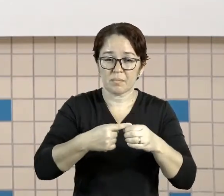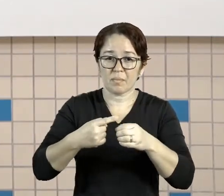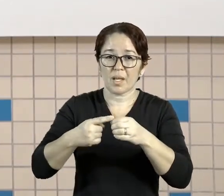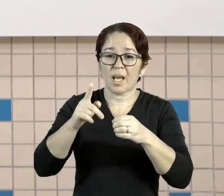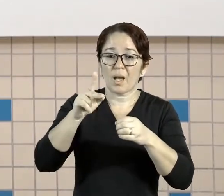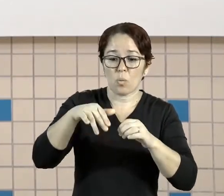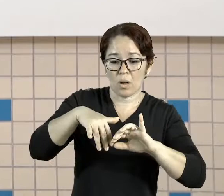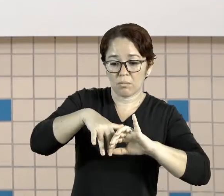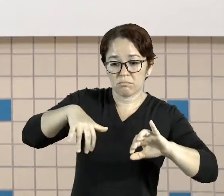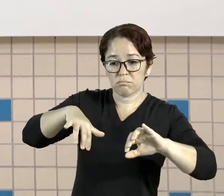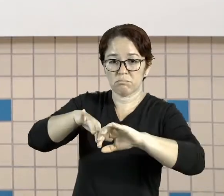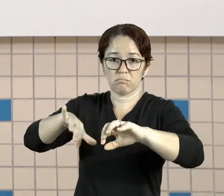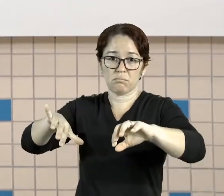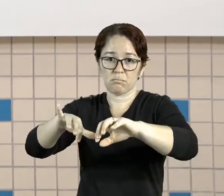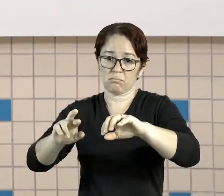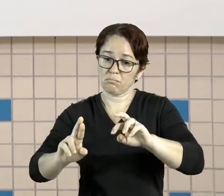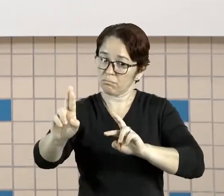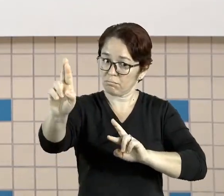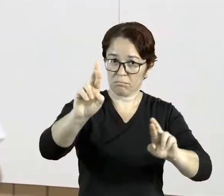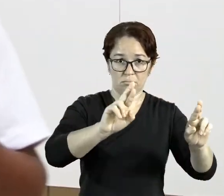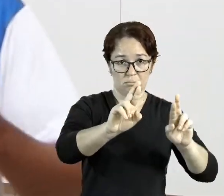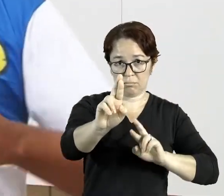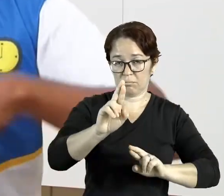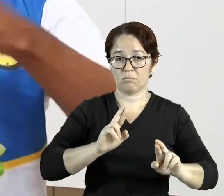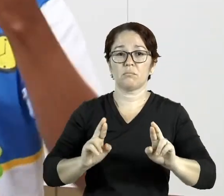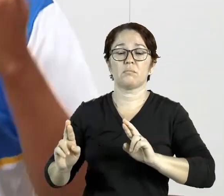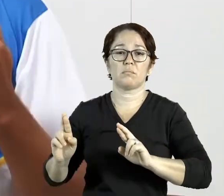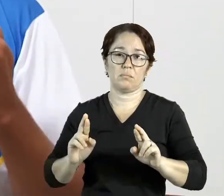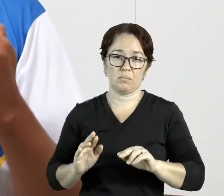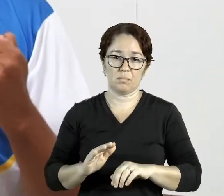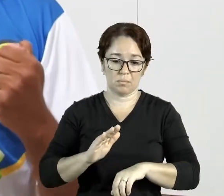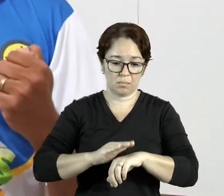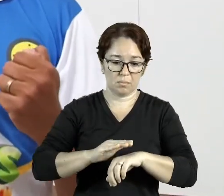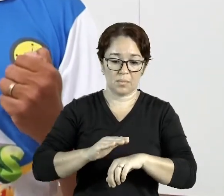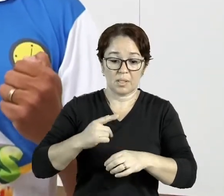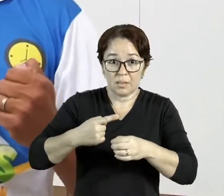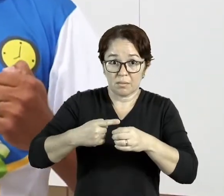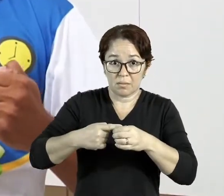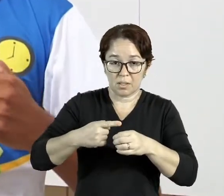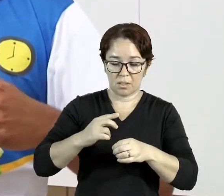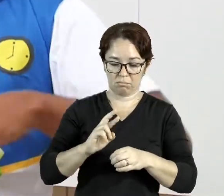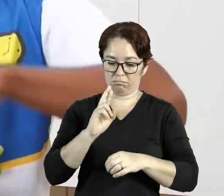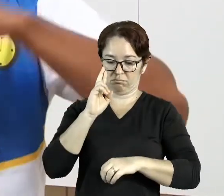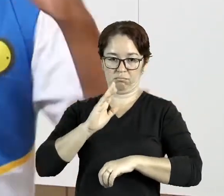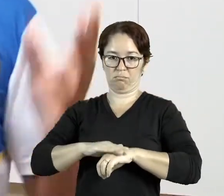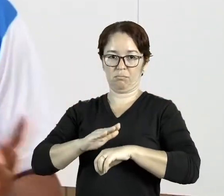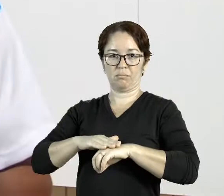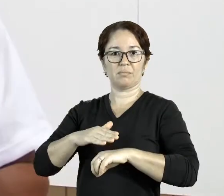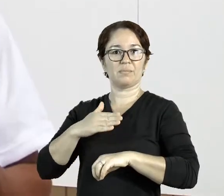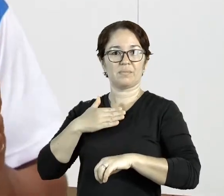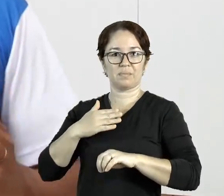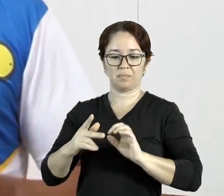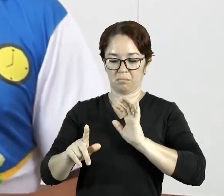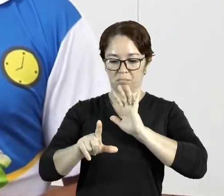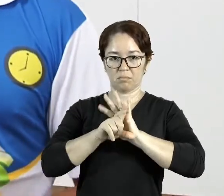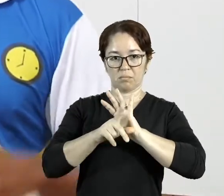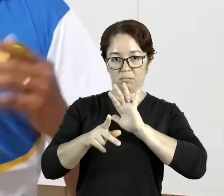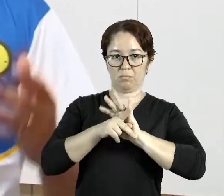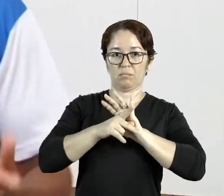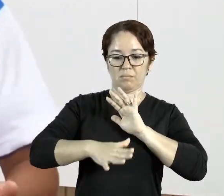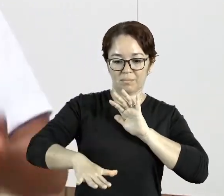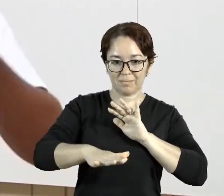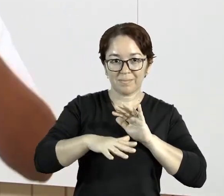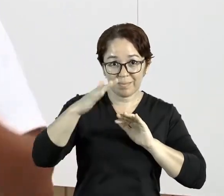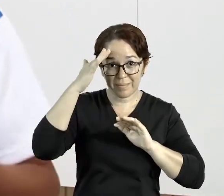toda a sociedade maia, certo? Cada cidade tinha sua autonomia própria, cada cidade ela tinha suas leis próprias. Então a